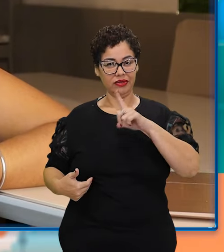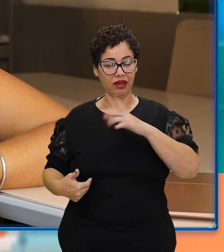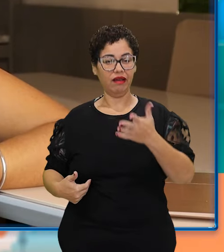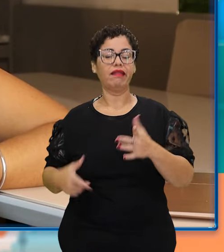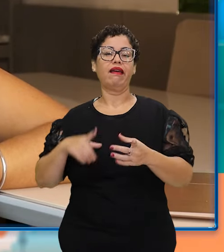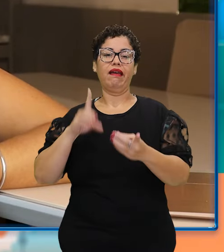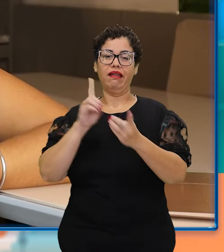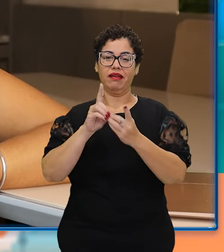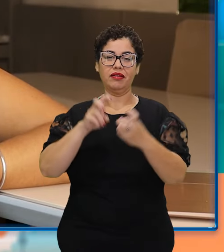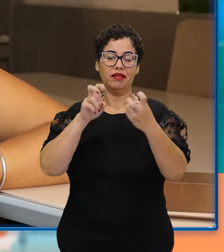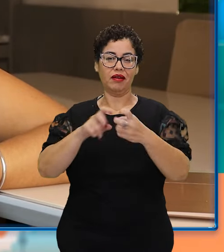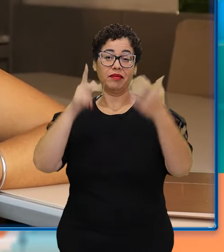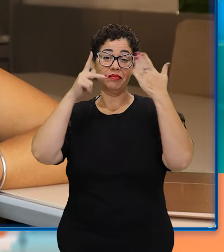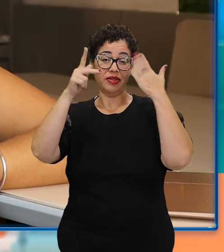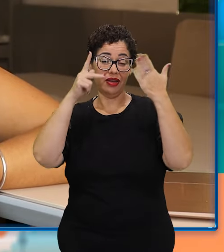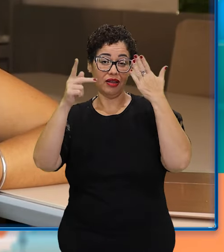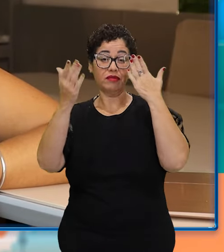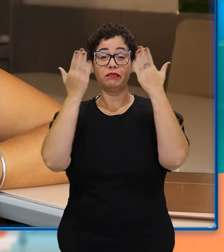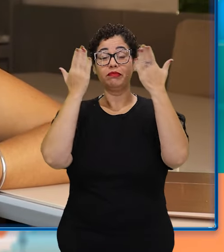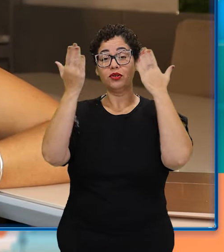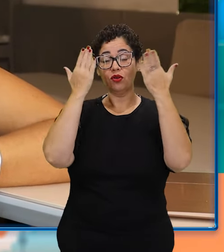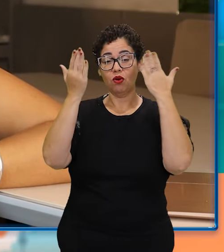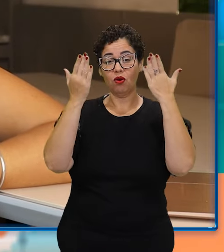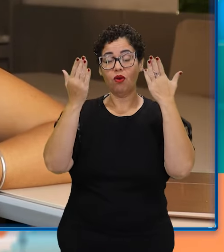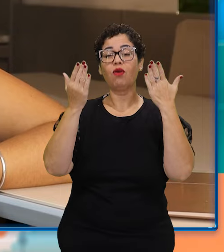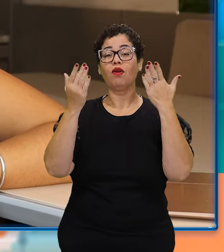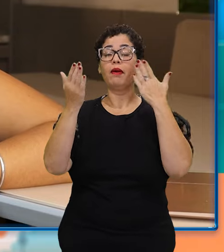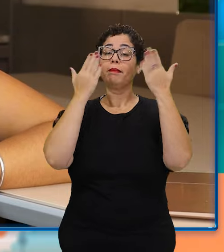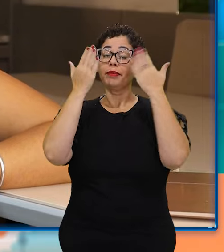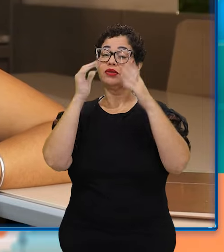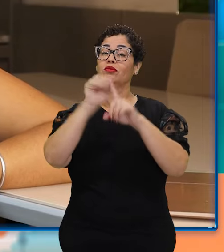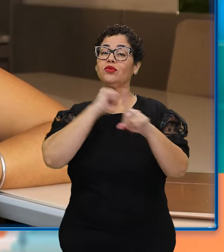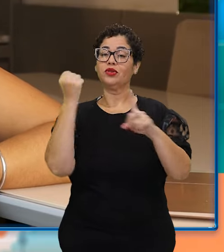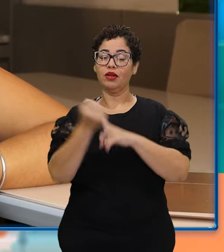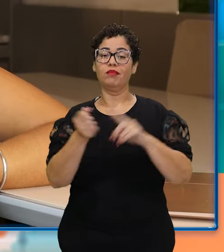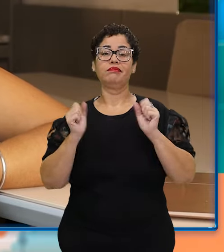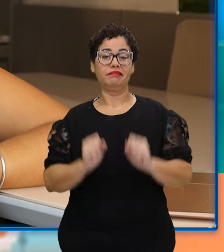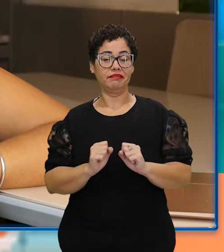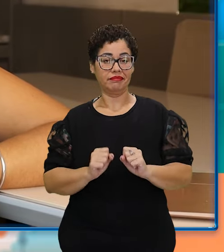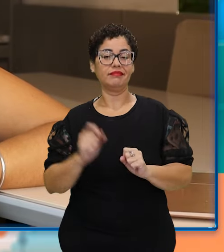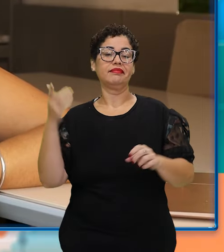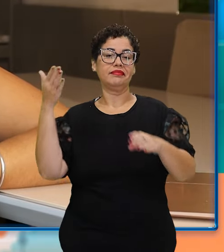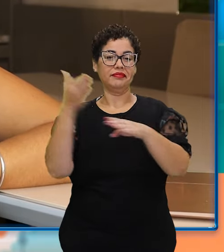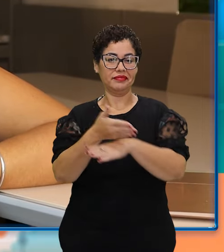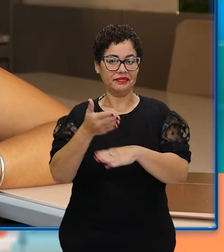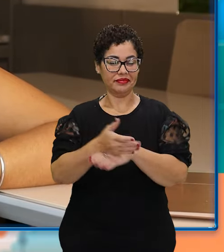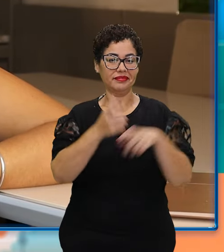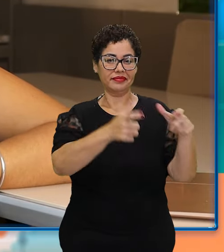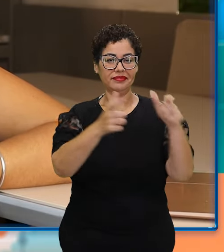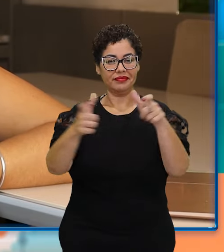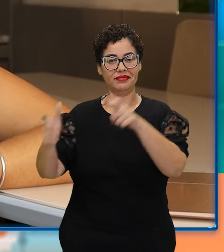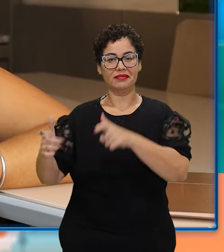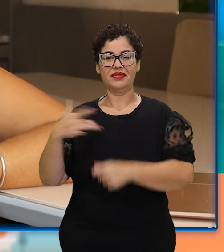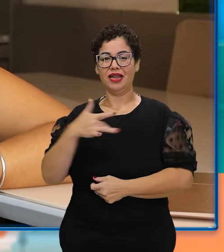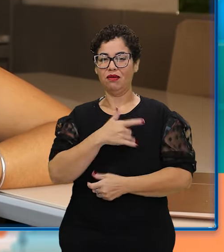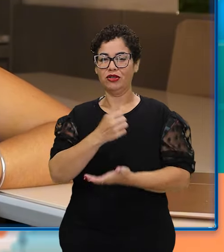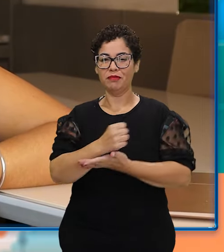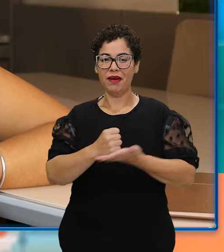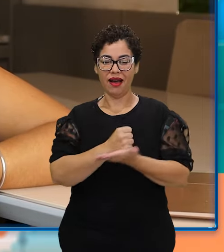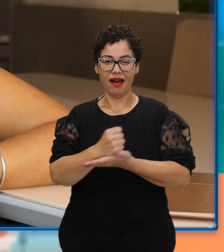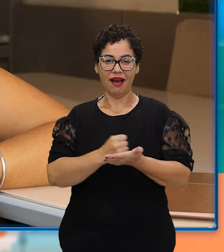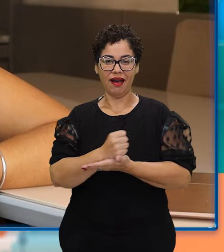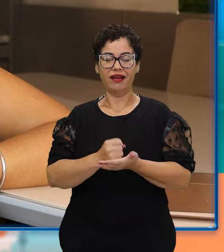incluem atendimento psiquiátrico, psicológico e psicossocial, e eles podem ser acessados nas unidades básicas de